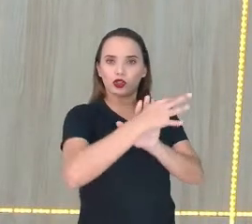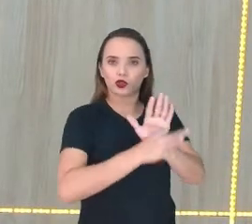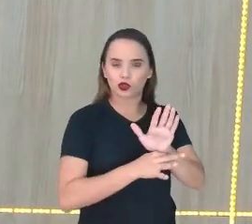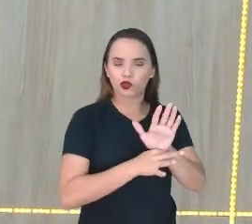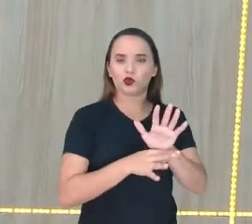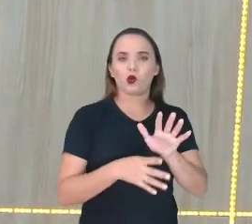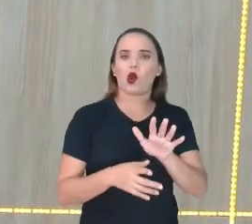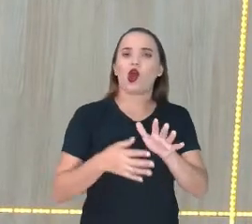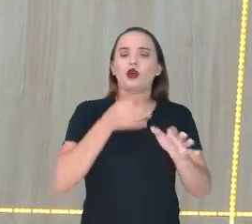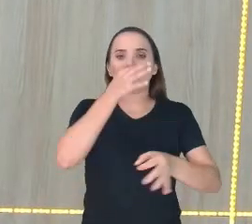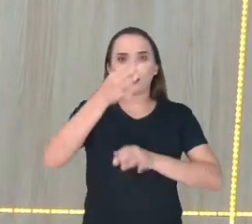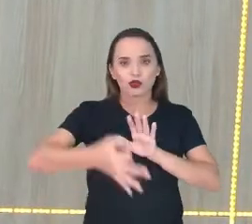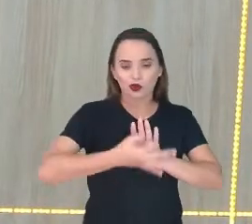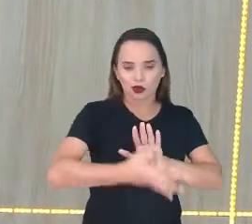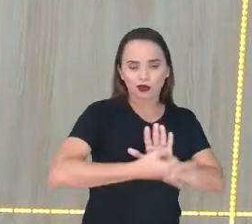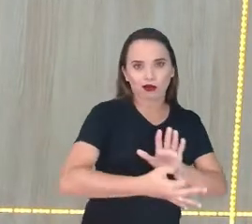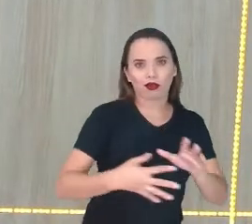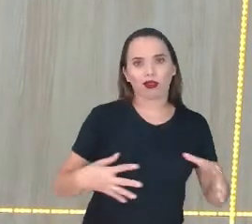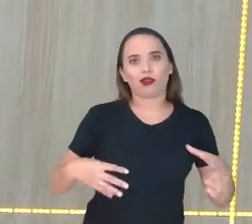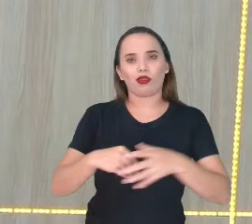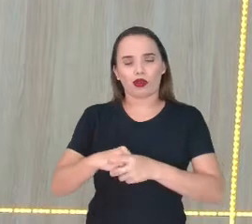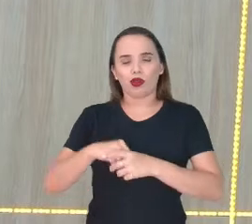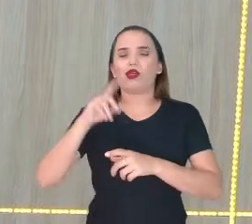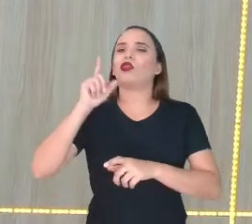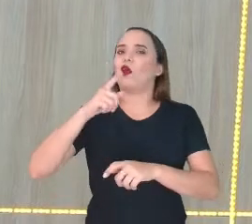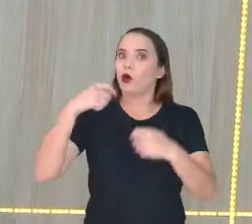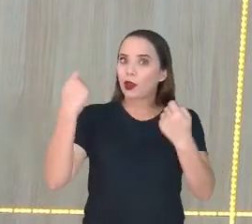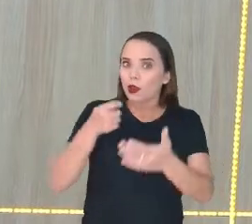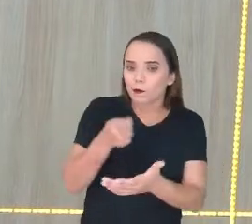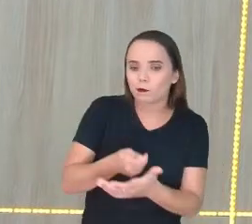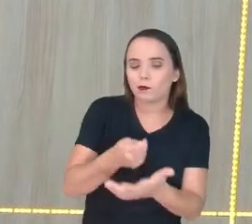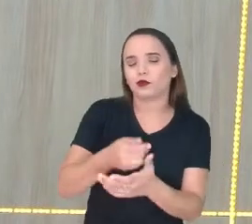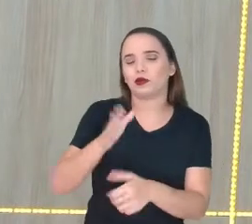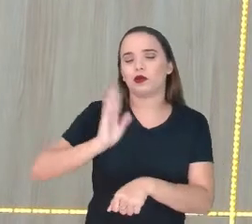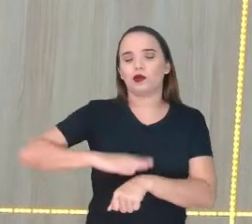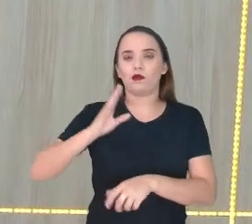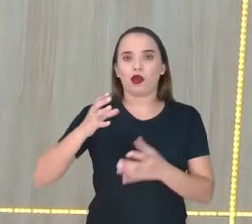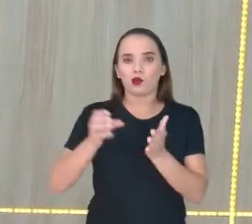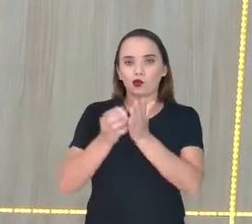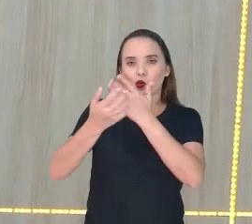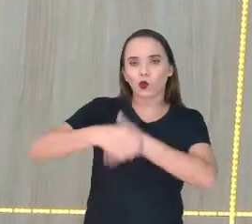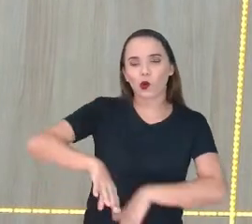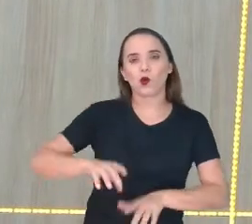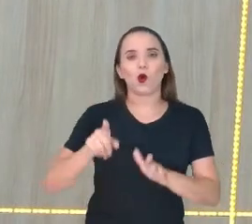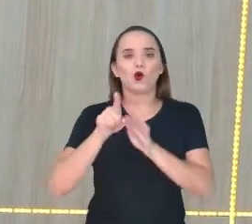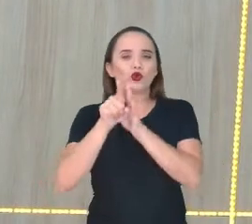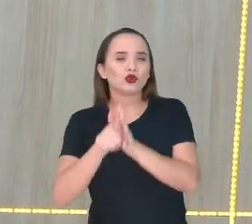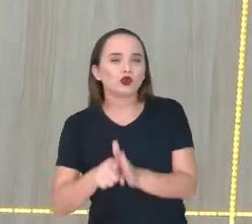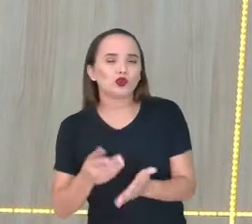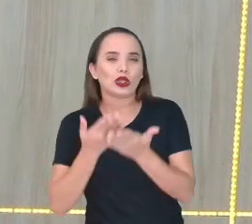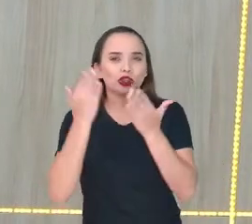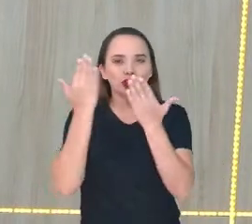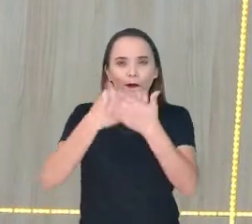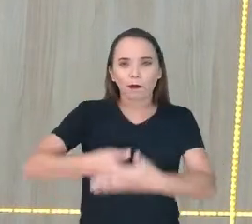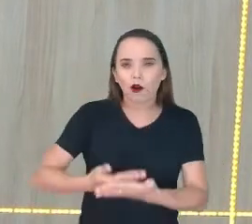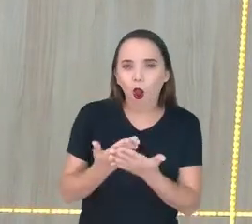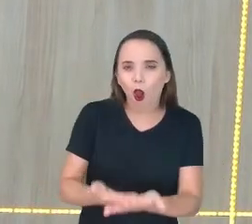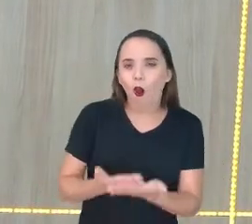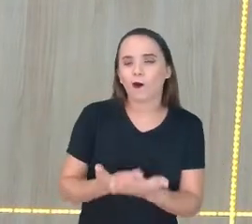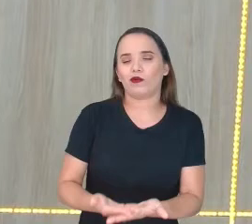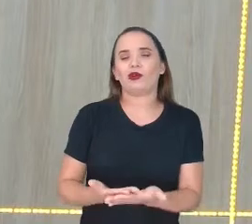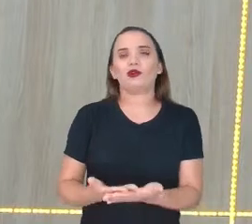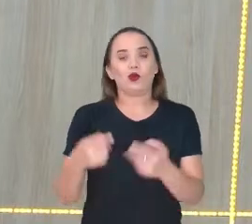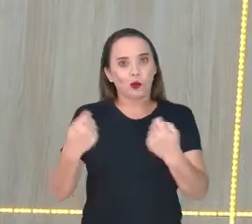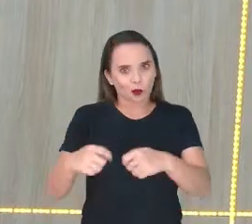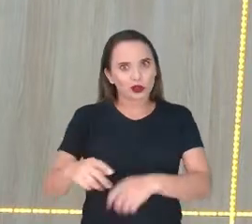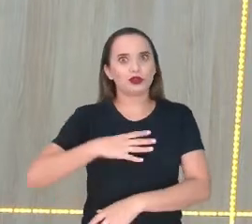nas provas, nos exames, nos concursos. Então, nunca é tarde, né, para a gente começar a entender, a aprender, até